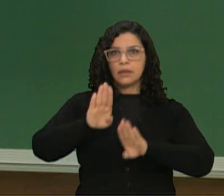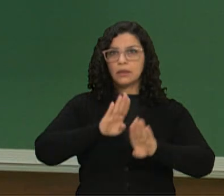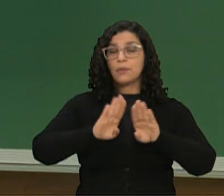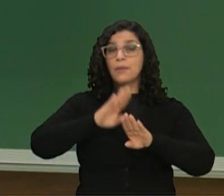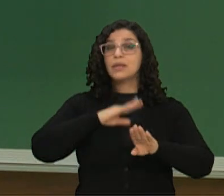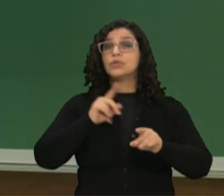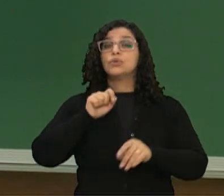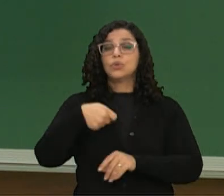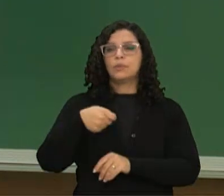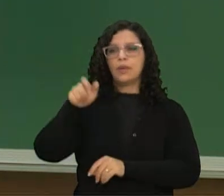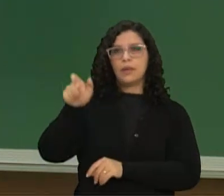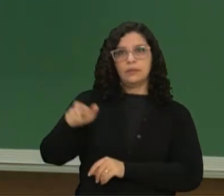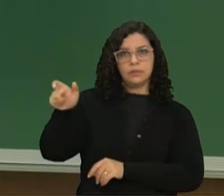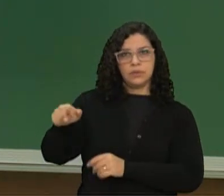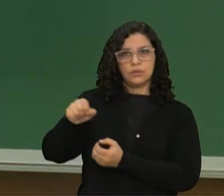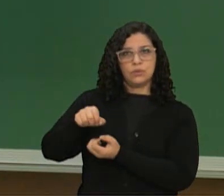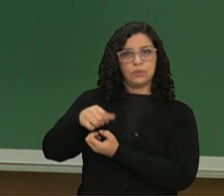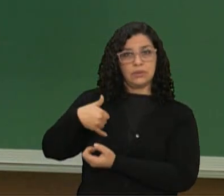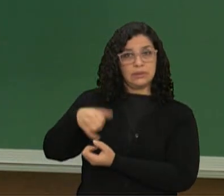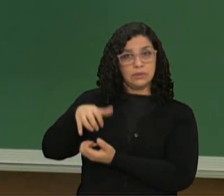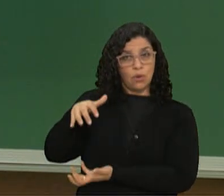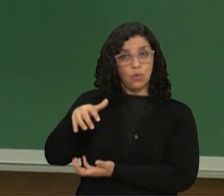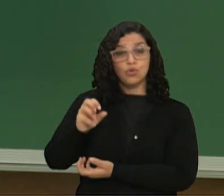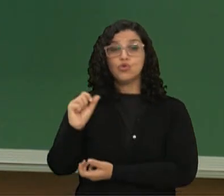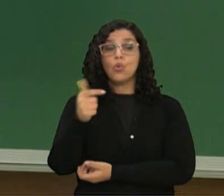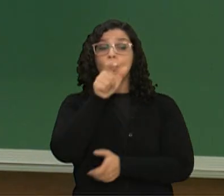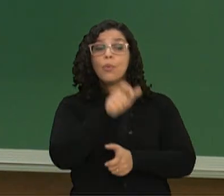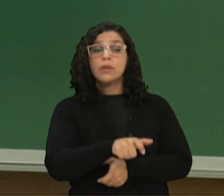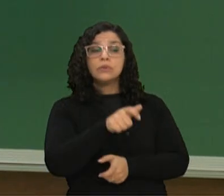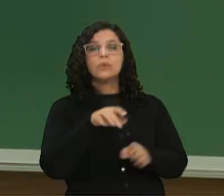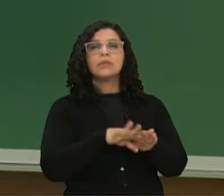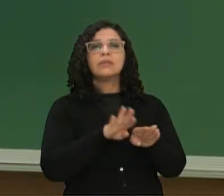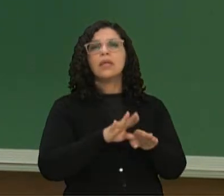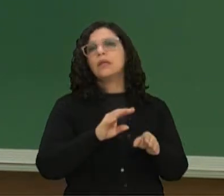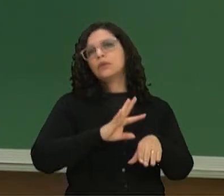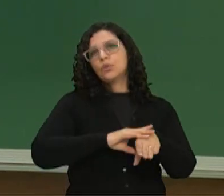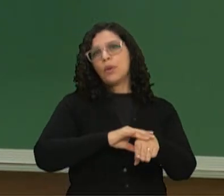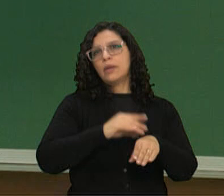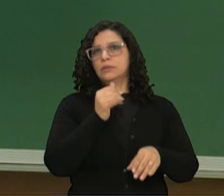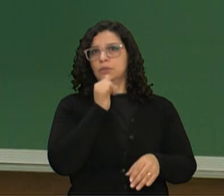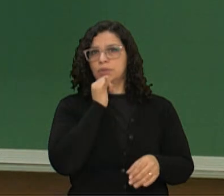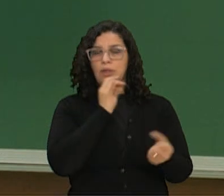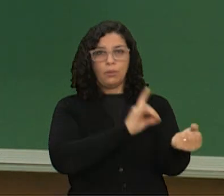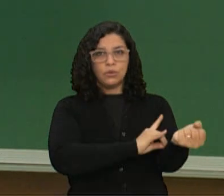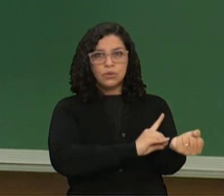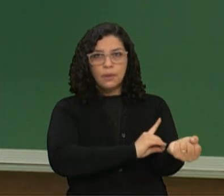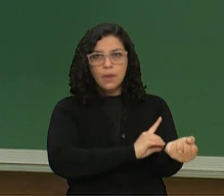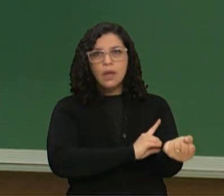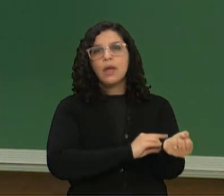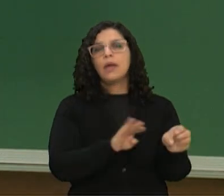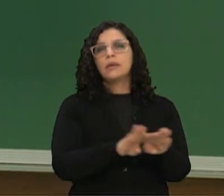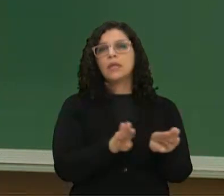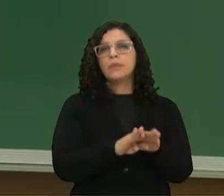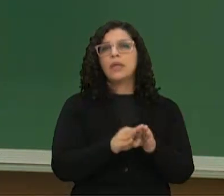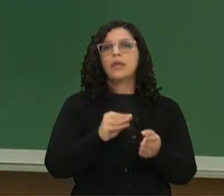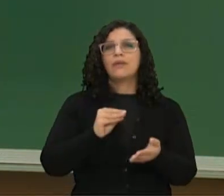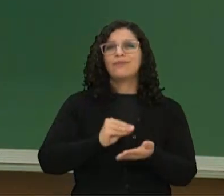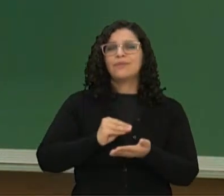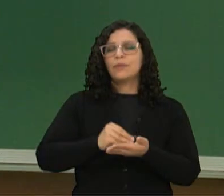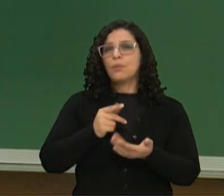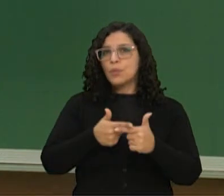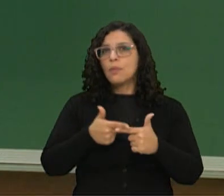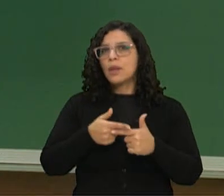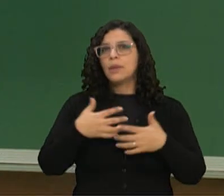pessoas idosas e pessoas que têm alguma doença já, por exemplo, diabetes ou algum problema de